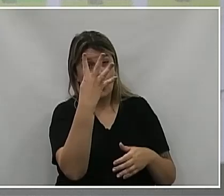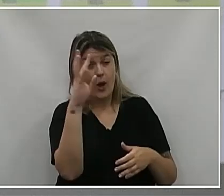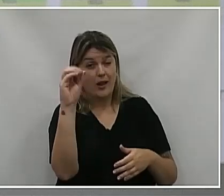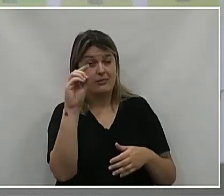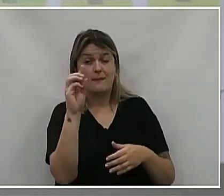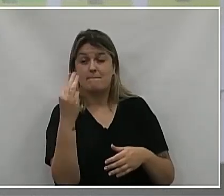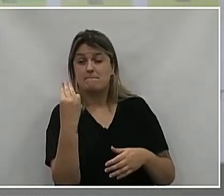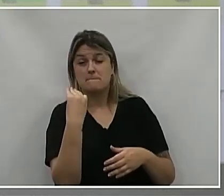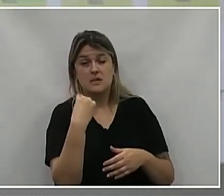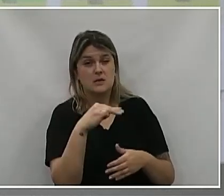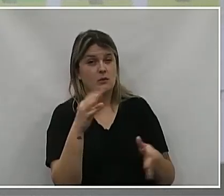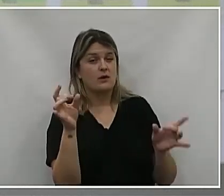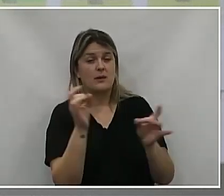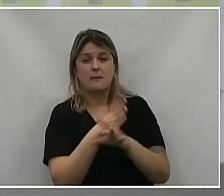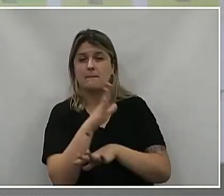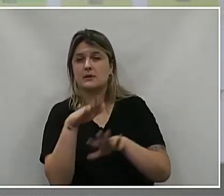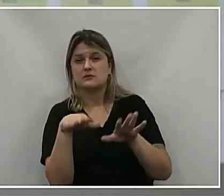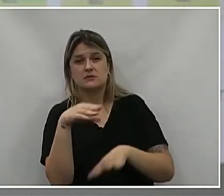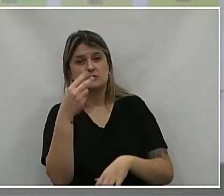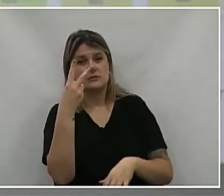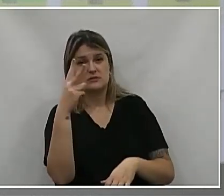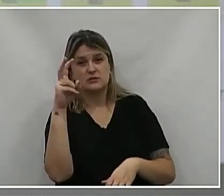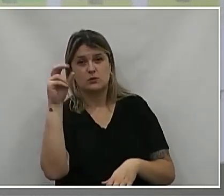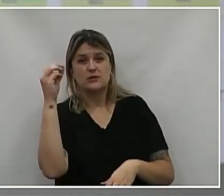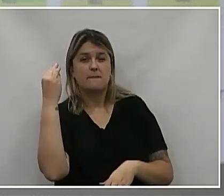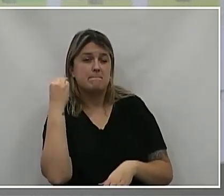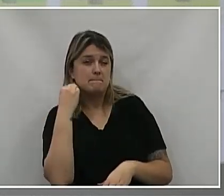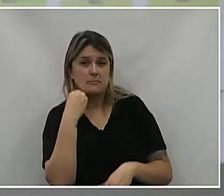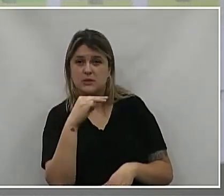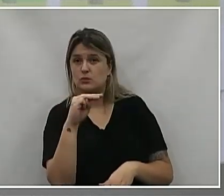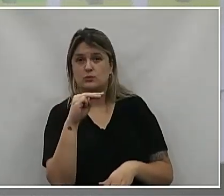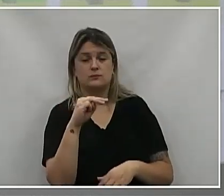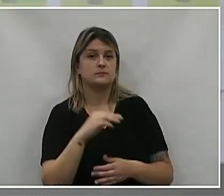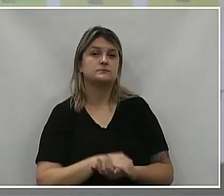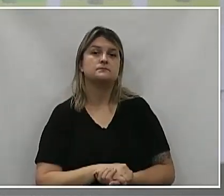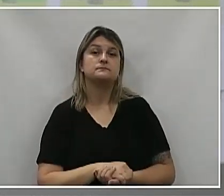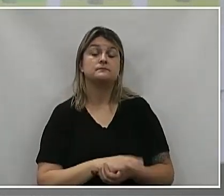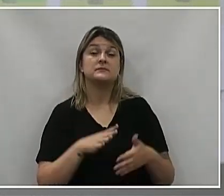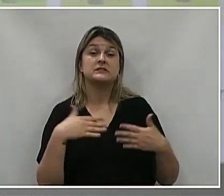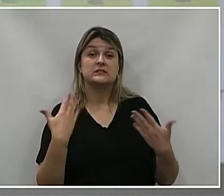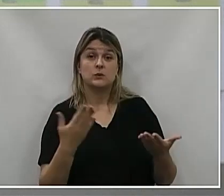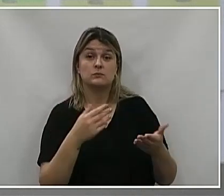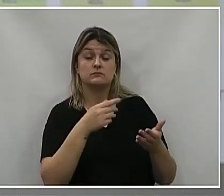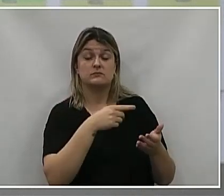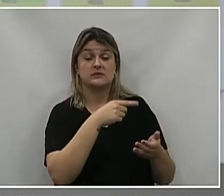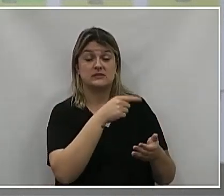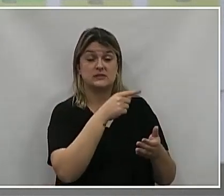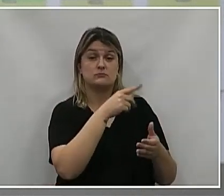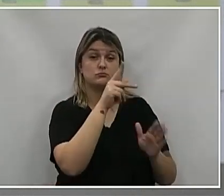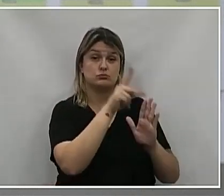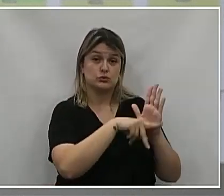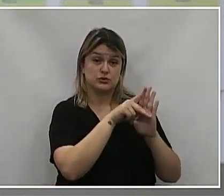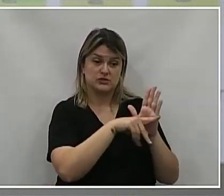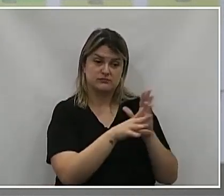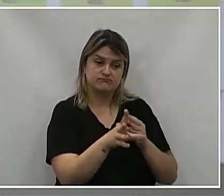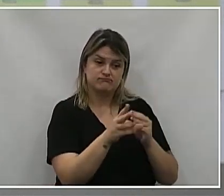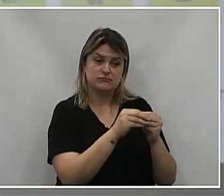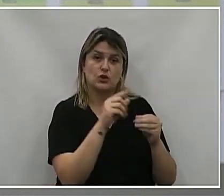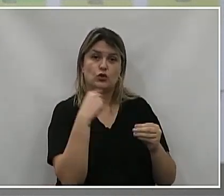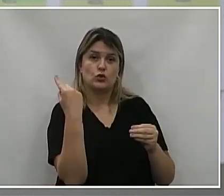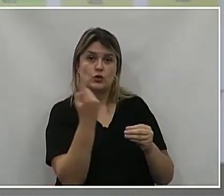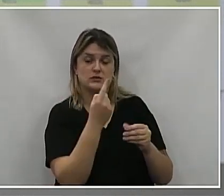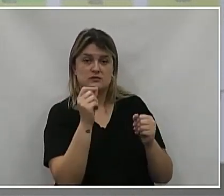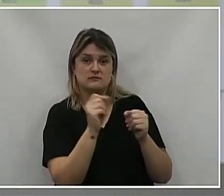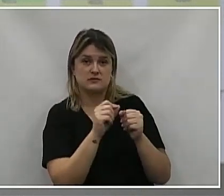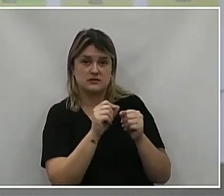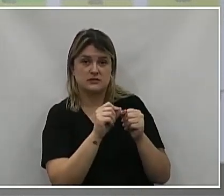e terminaria perto da casa dos 250 milhões. Com esse plano, o projeto integrador que nós